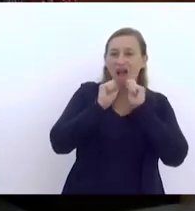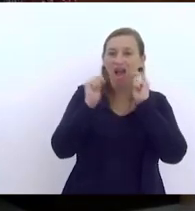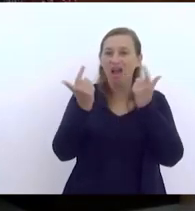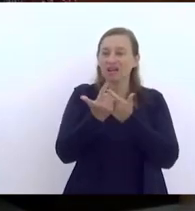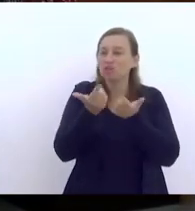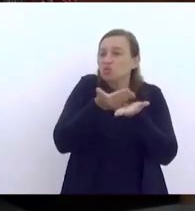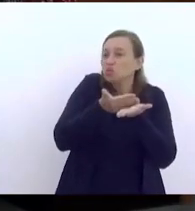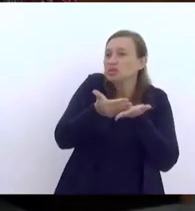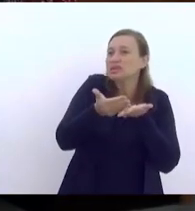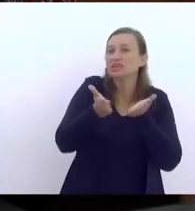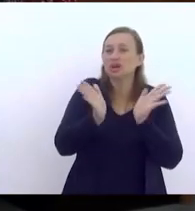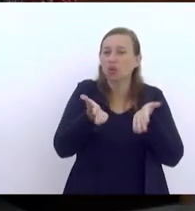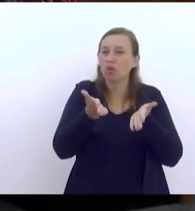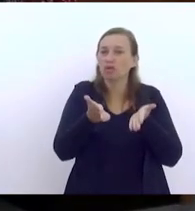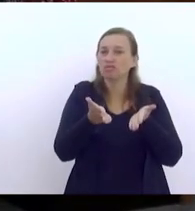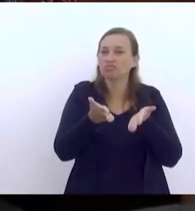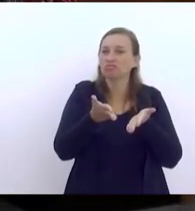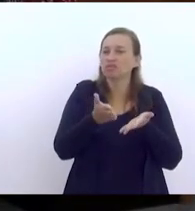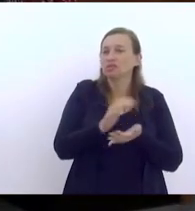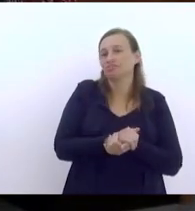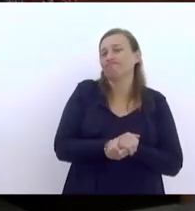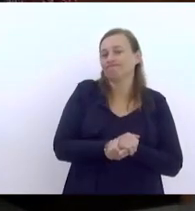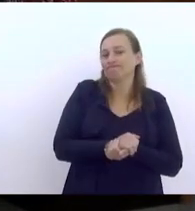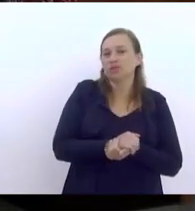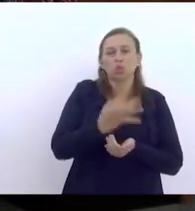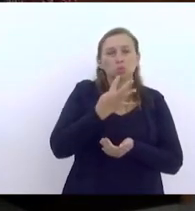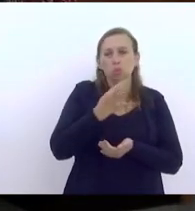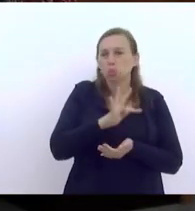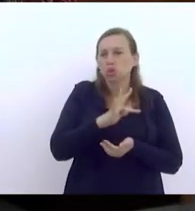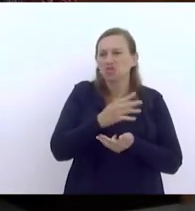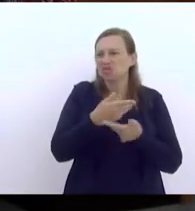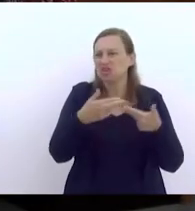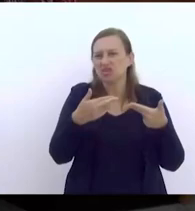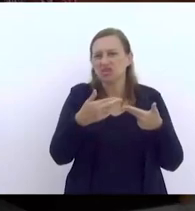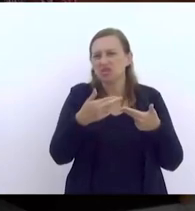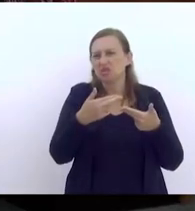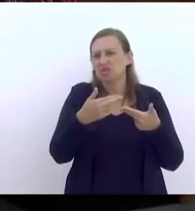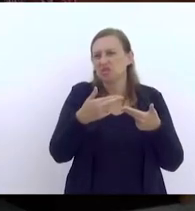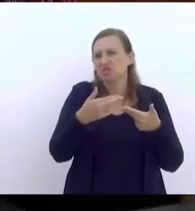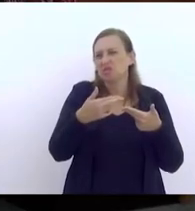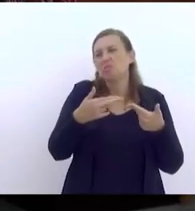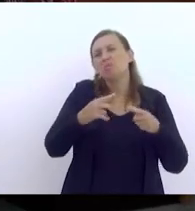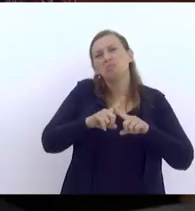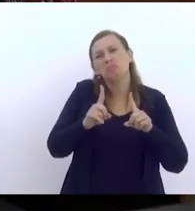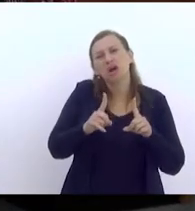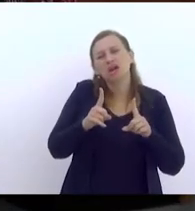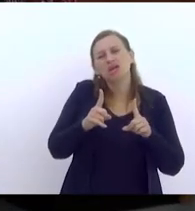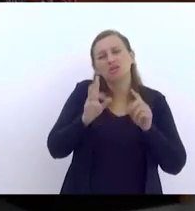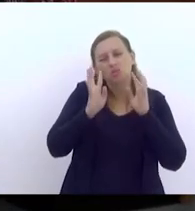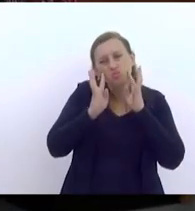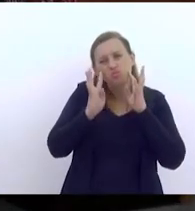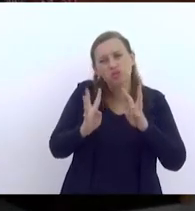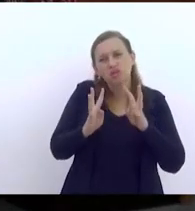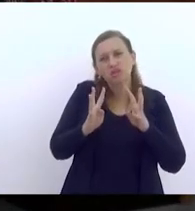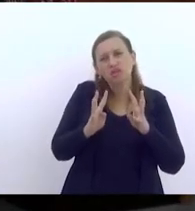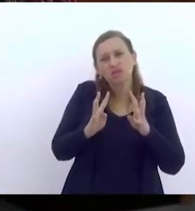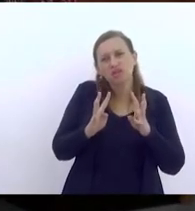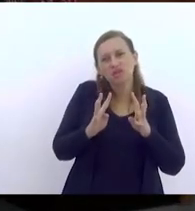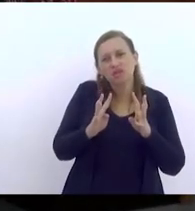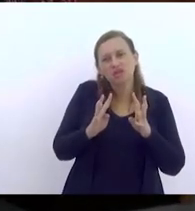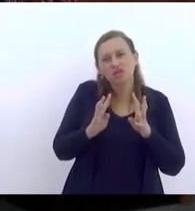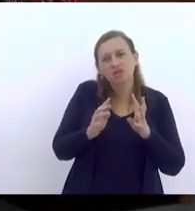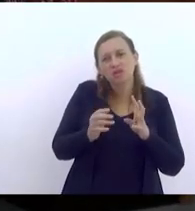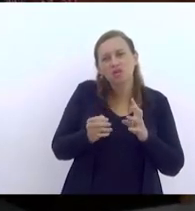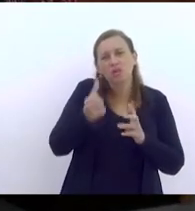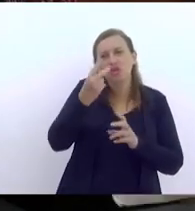estou iniciando. Praticamente não conheço muita coisa, mas uma coisa me chama a atenção é ficar quase